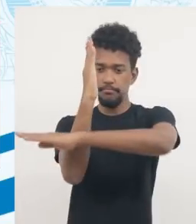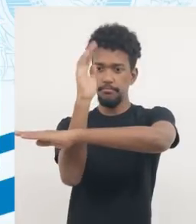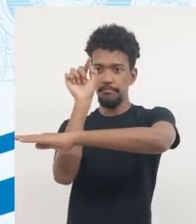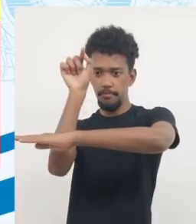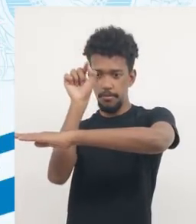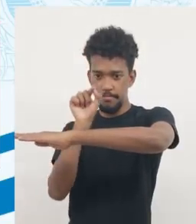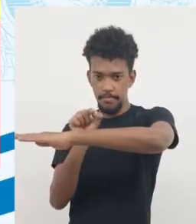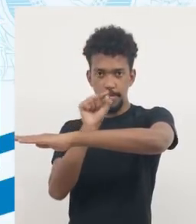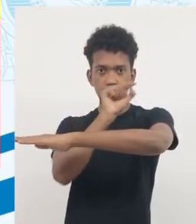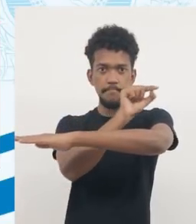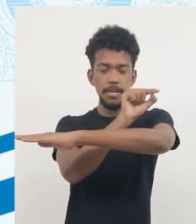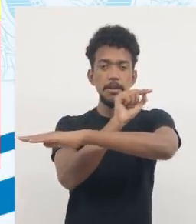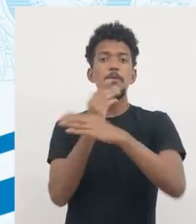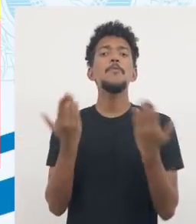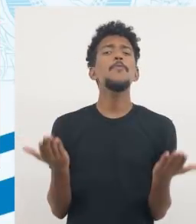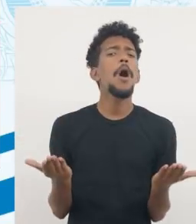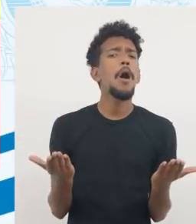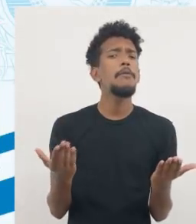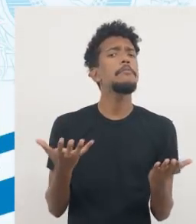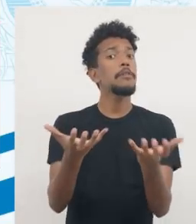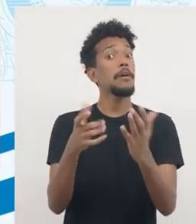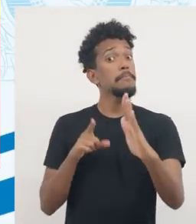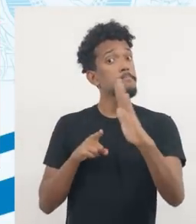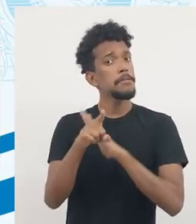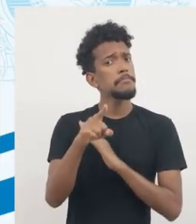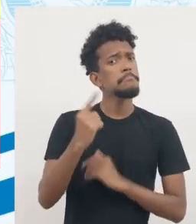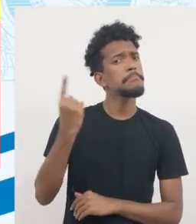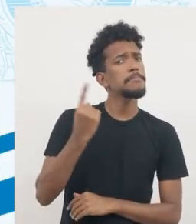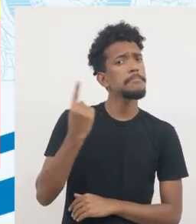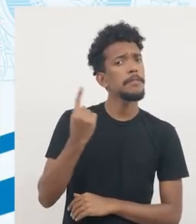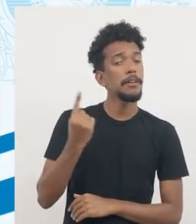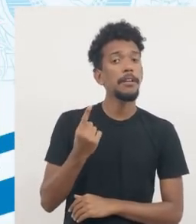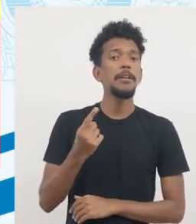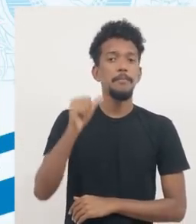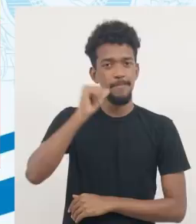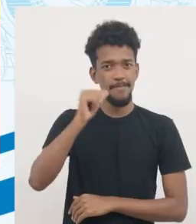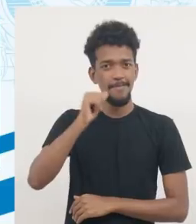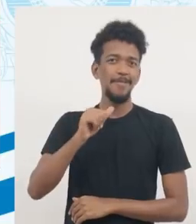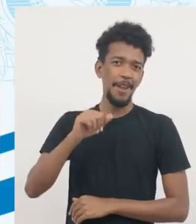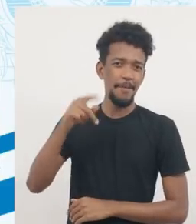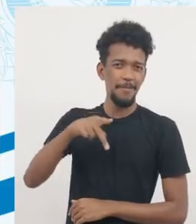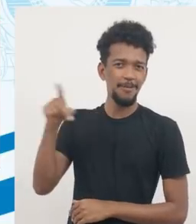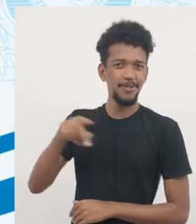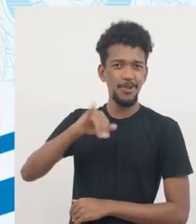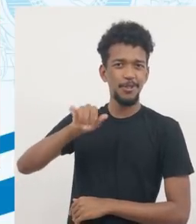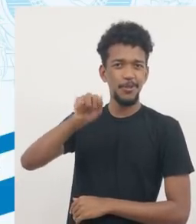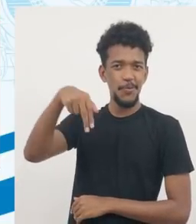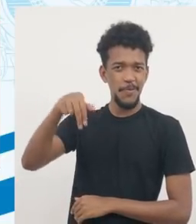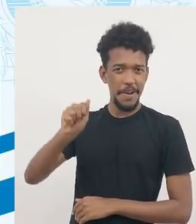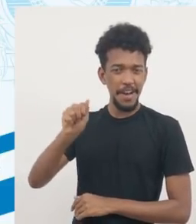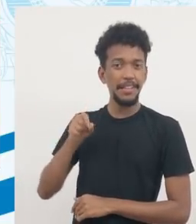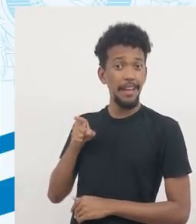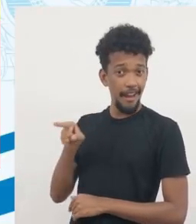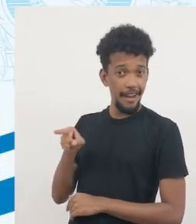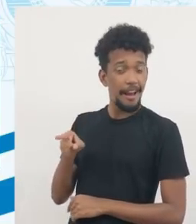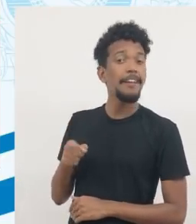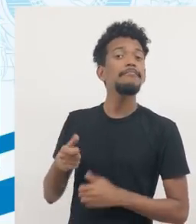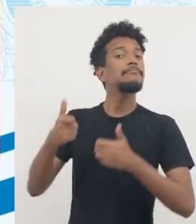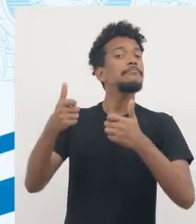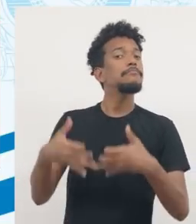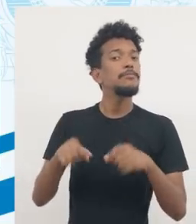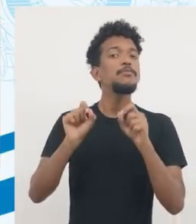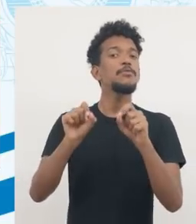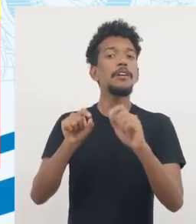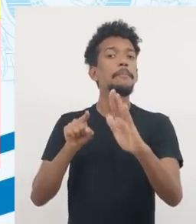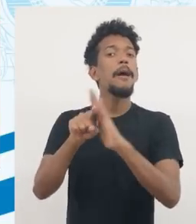aparece na sua tela. A primeira pergunta que Joana, no caso dessa historinha, a primeira pergunta